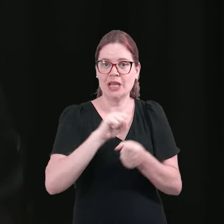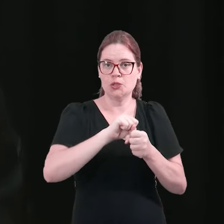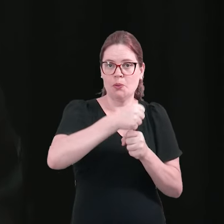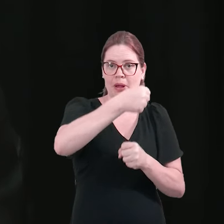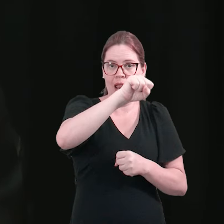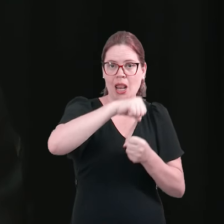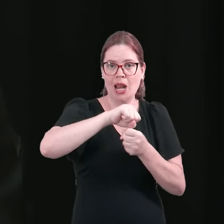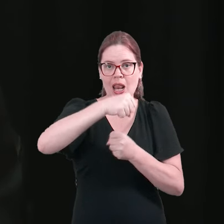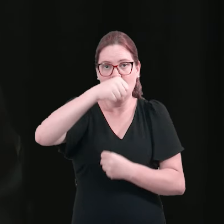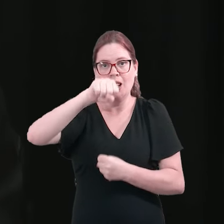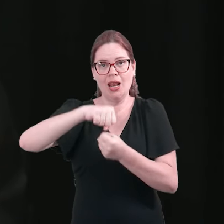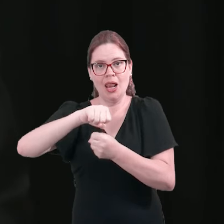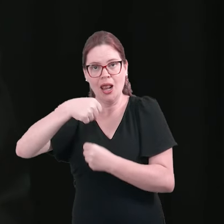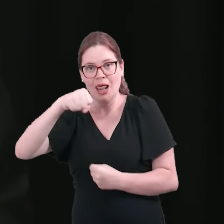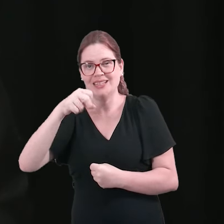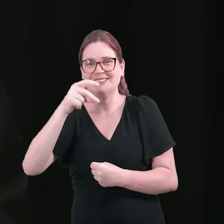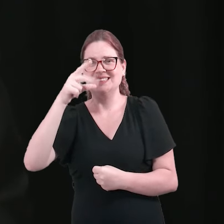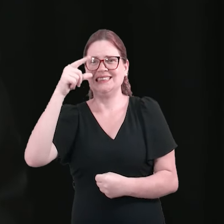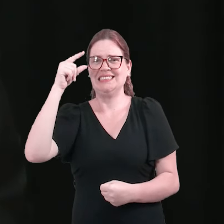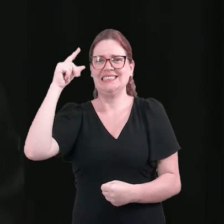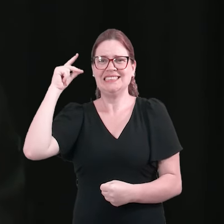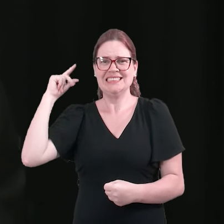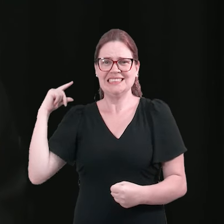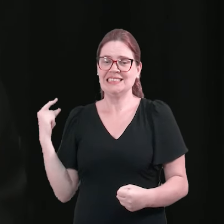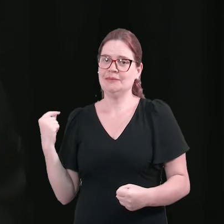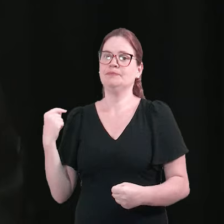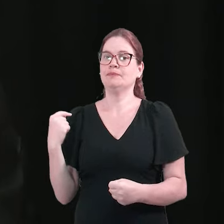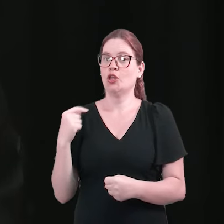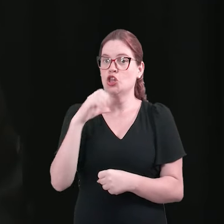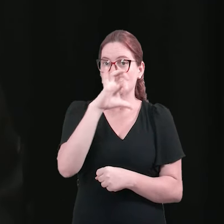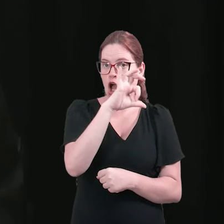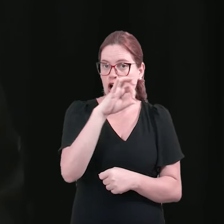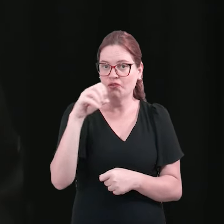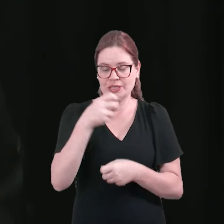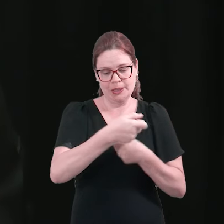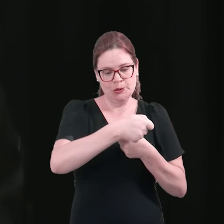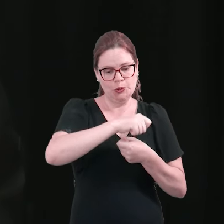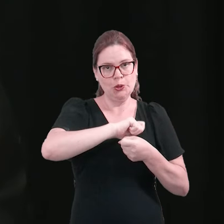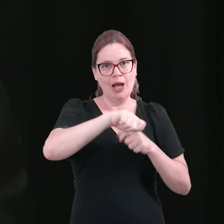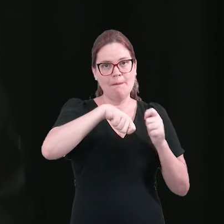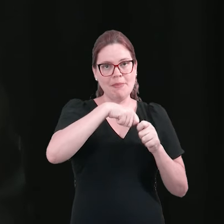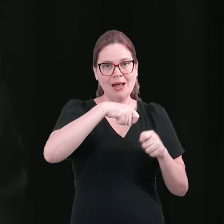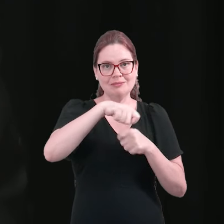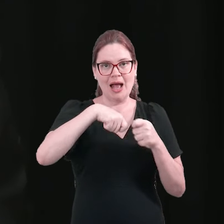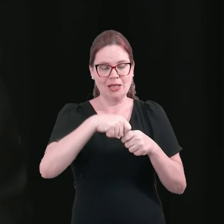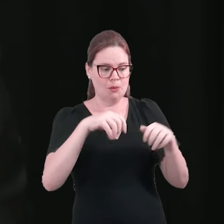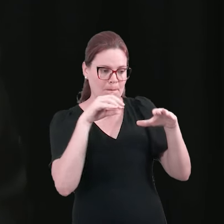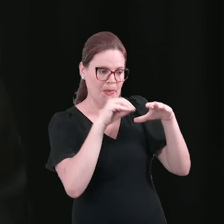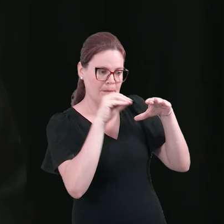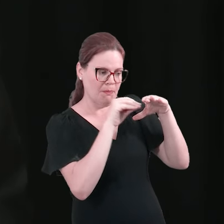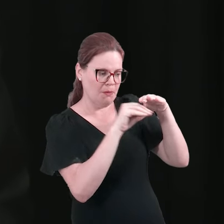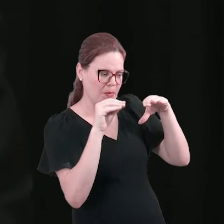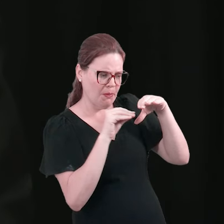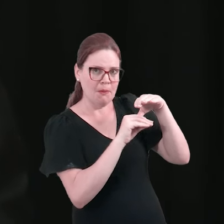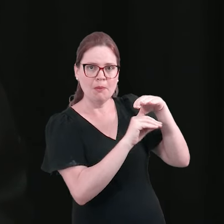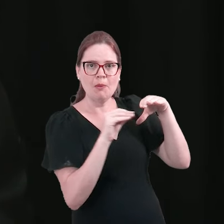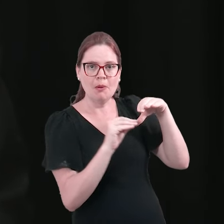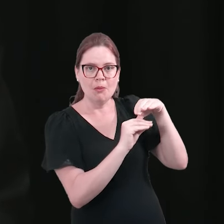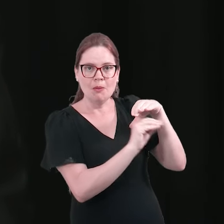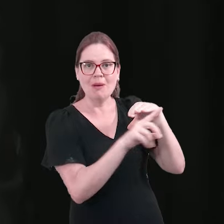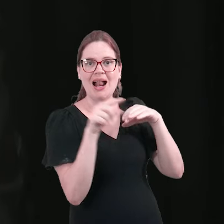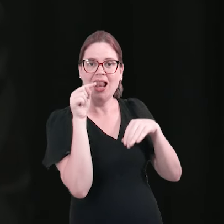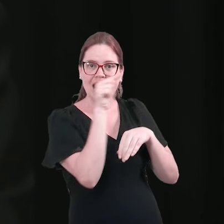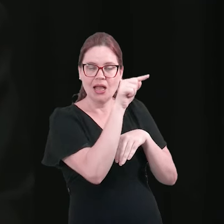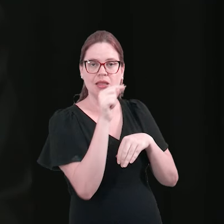manuscritos antigos. E esses manuscritos, eles têm uma datação, foi datado por volta de